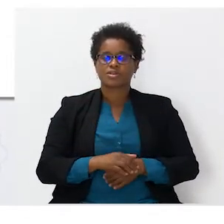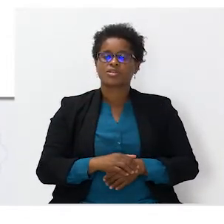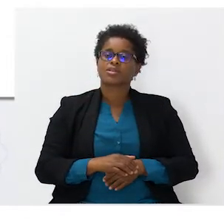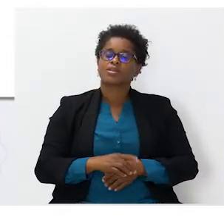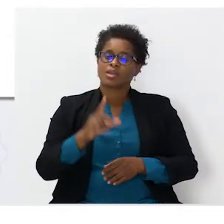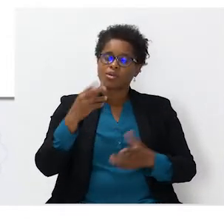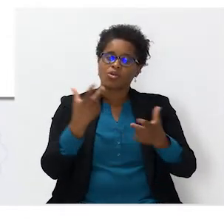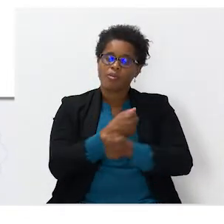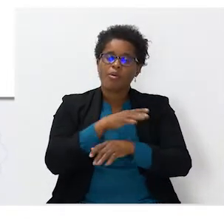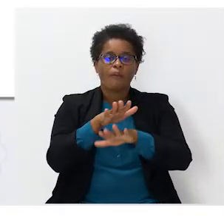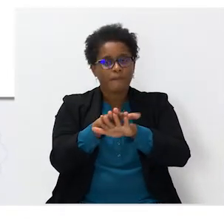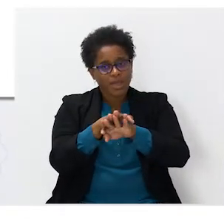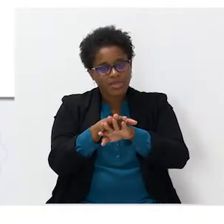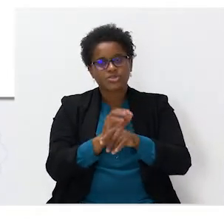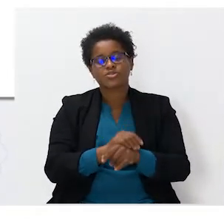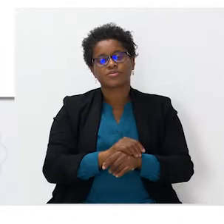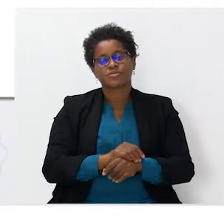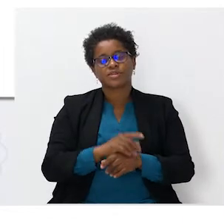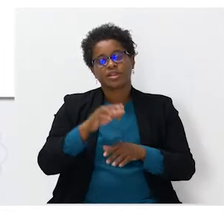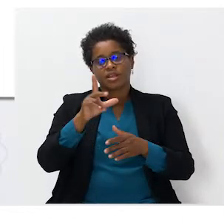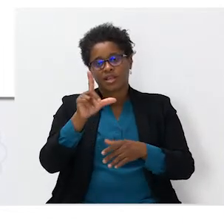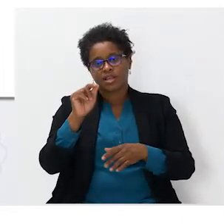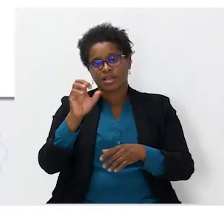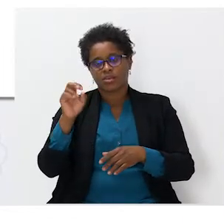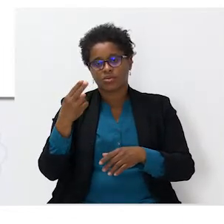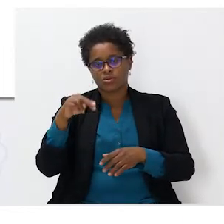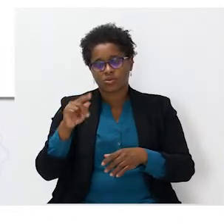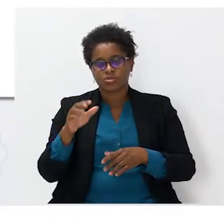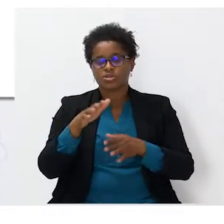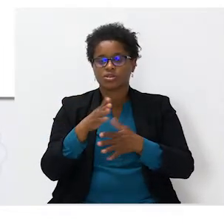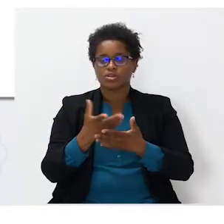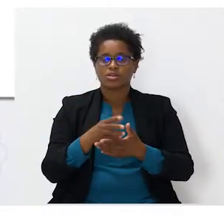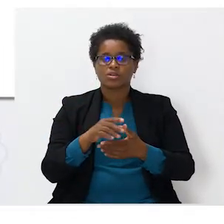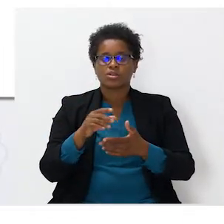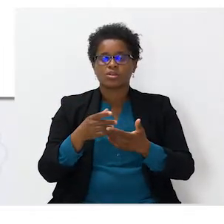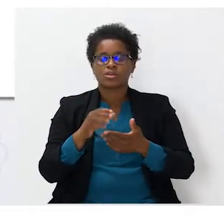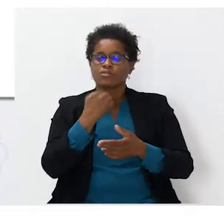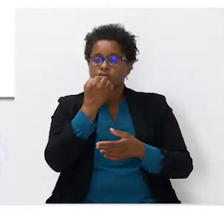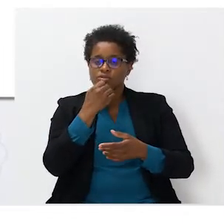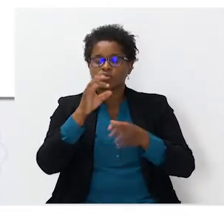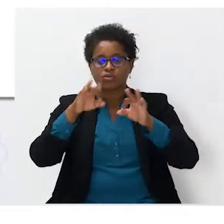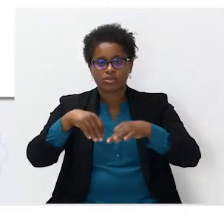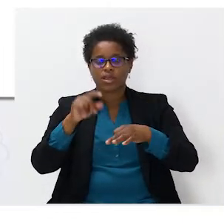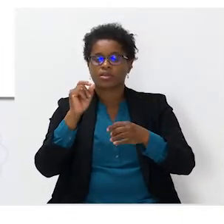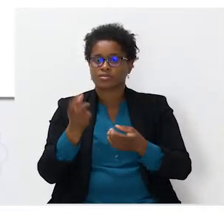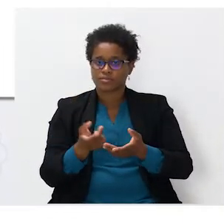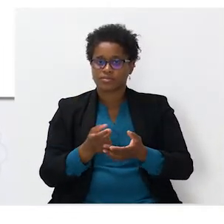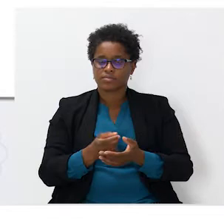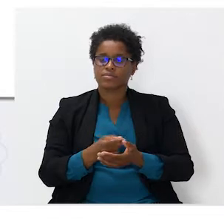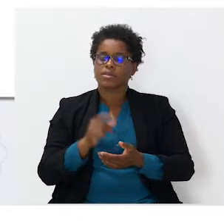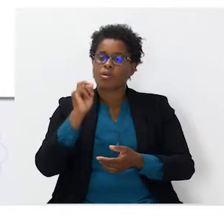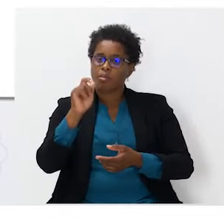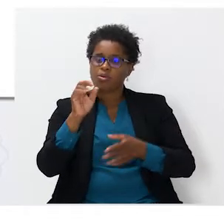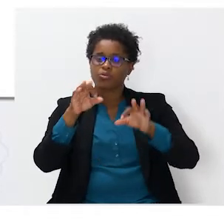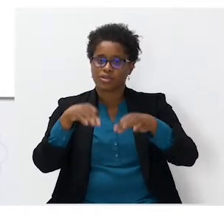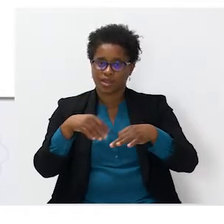também comprou peixe, legumes e frutas. No final, termina a frase. Então, ponto